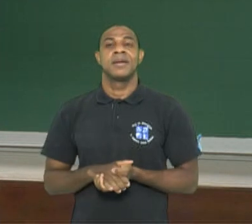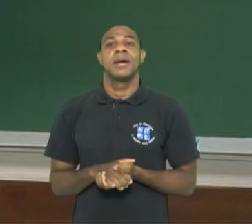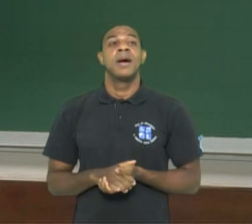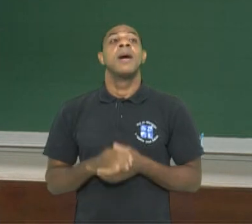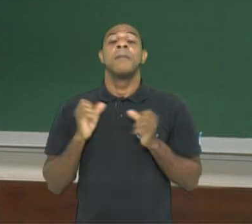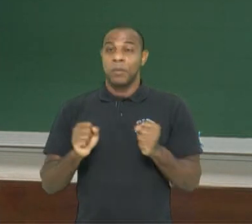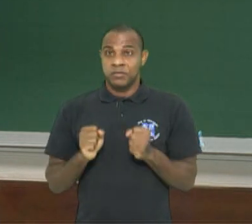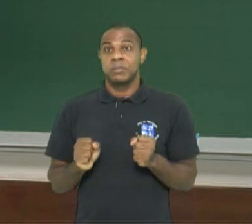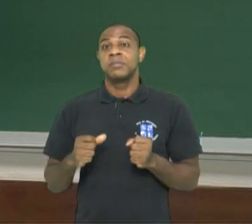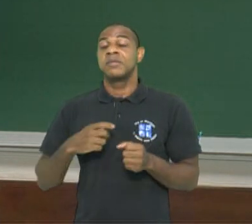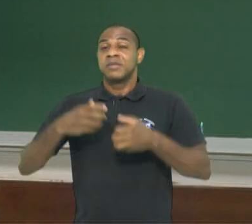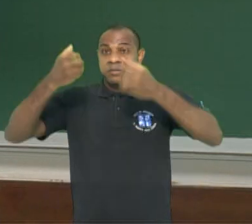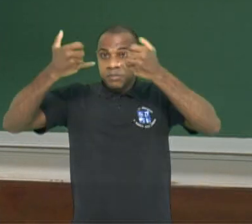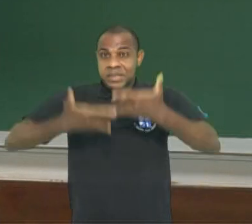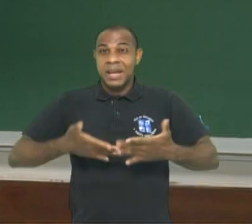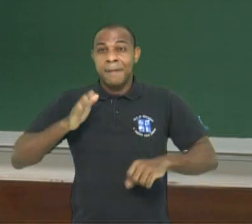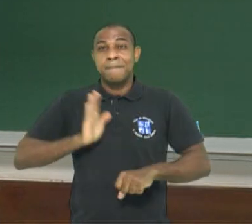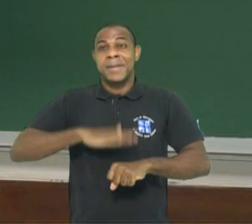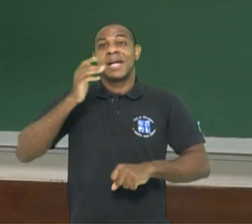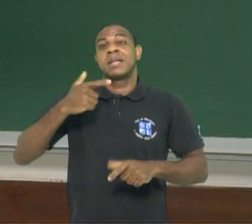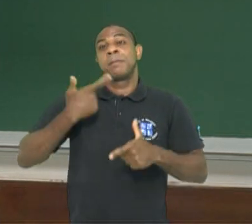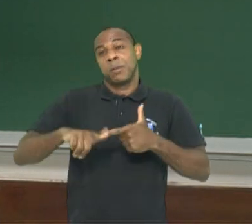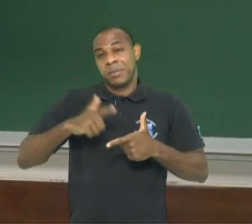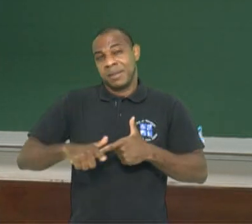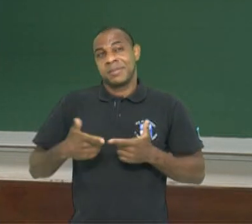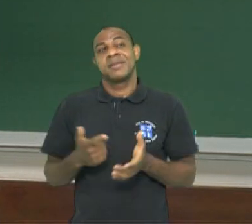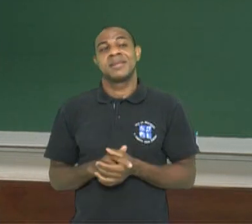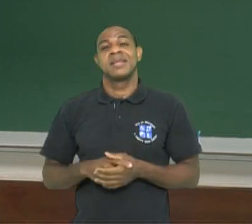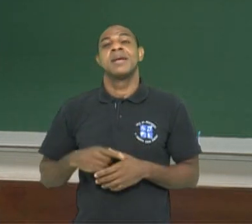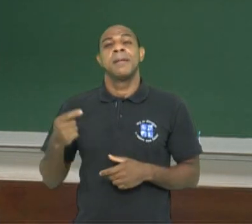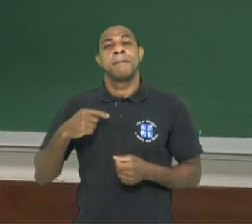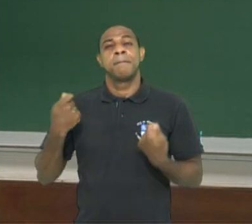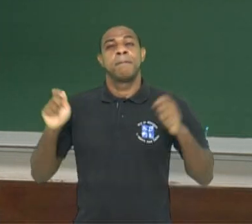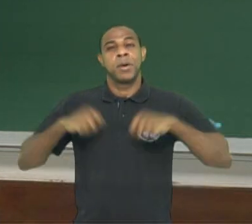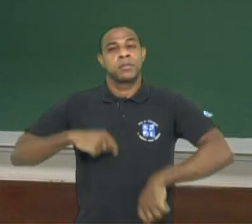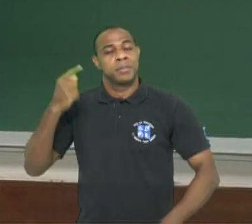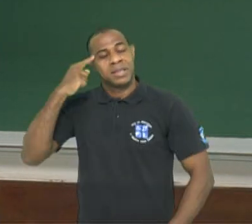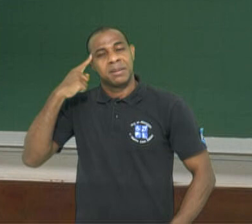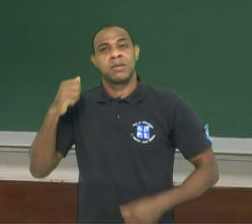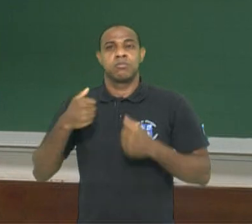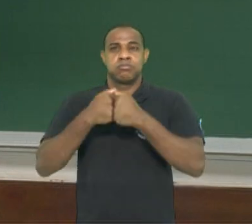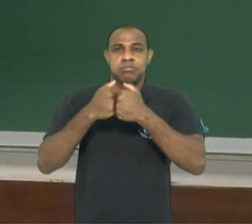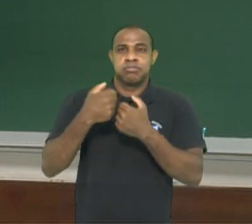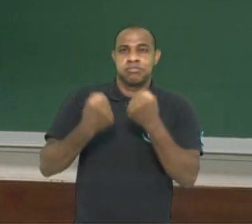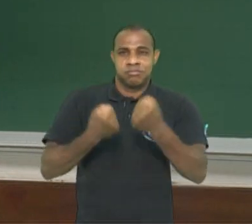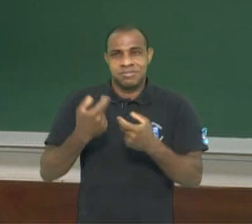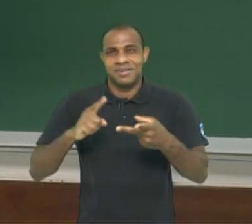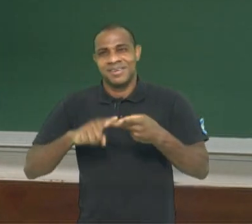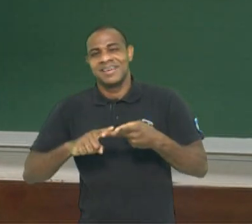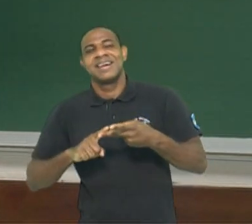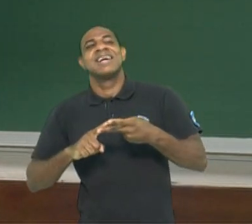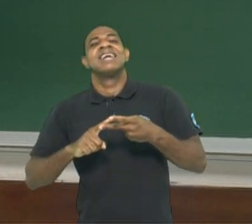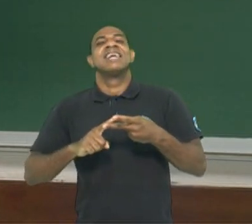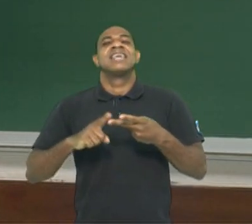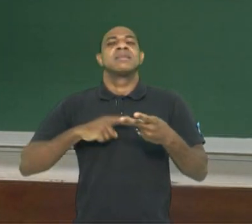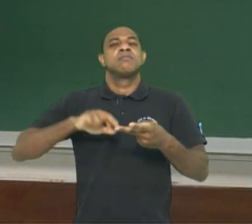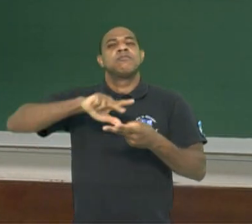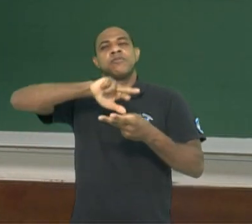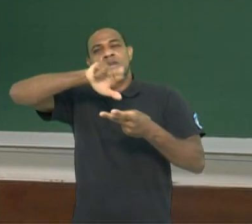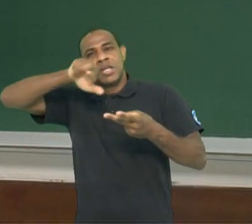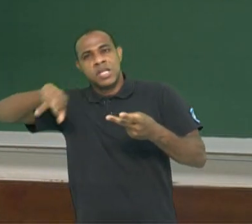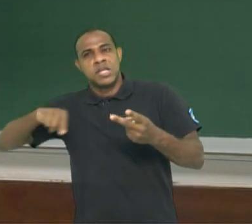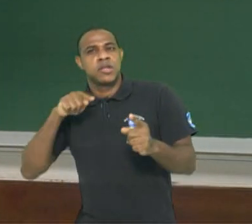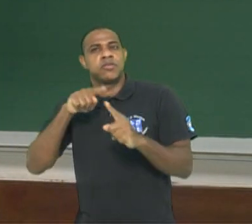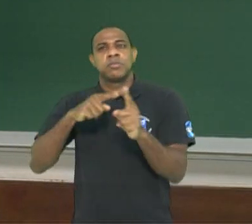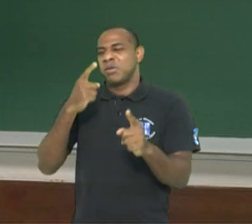poderia destacar ainda outros problemas, não é verdade? Poderíamos pensar o transporte coletivo, poderíamos pensar os diferentes tipos